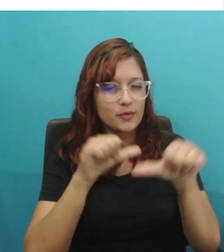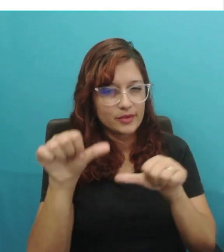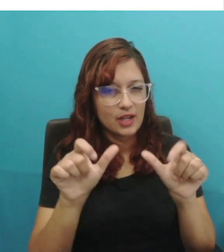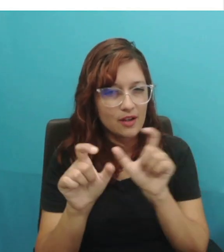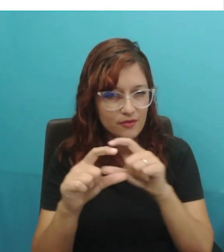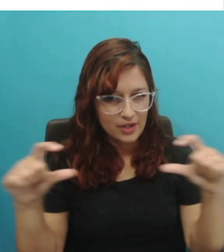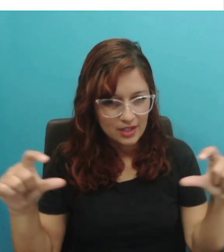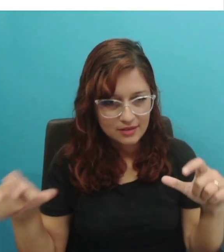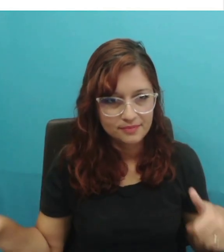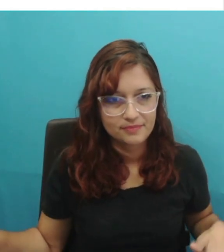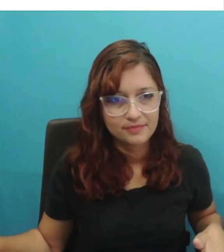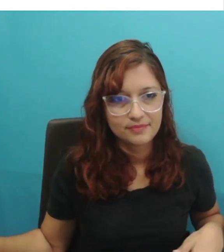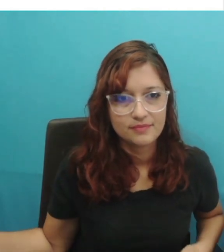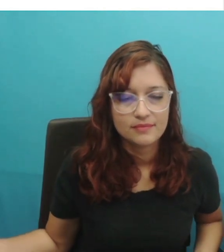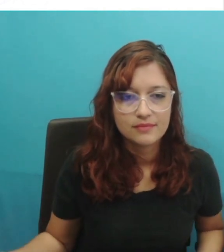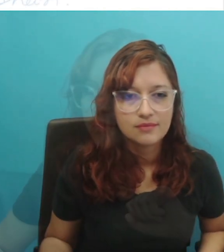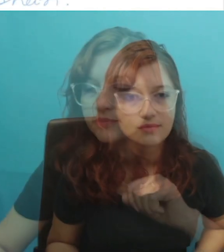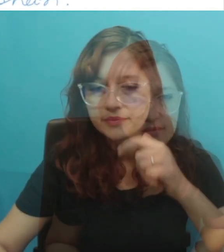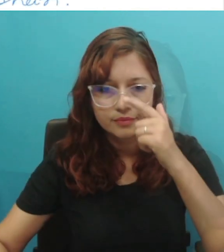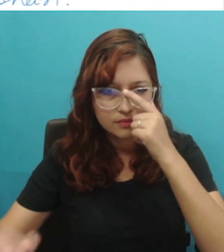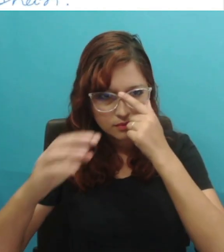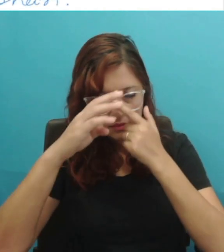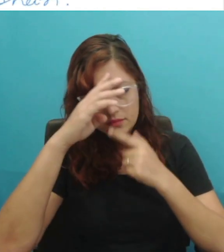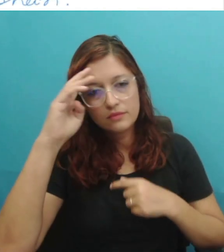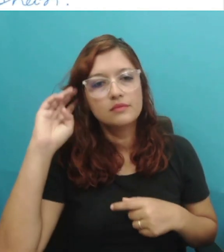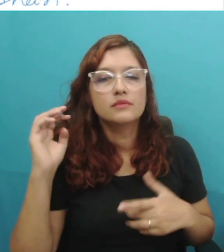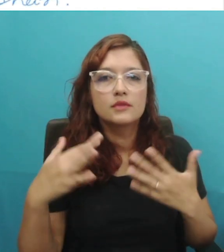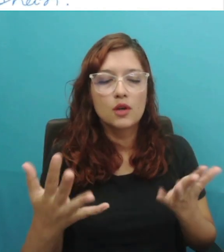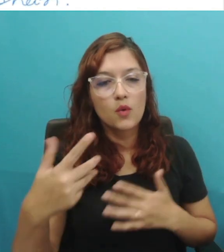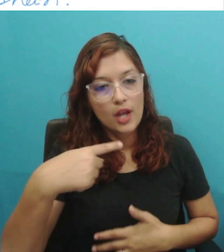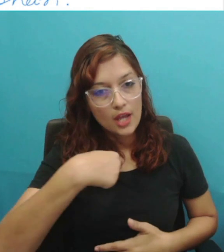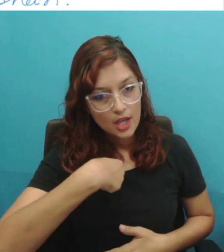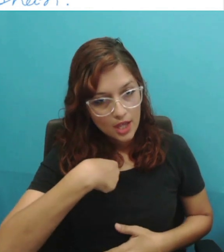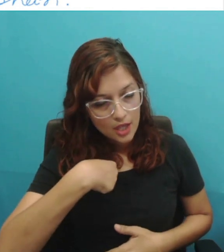exemplo, vou mudar aqui a frase.